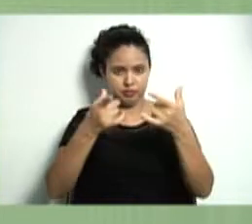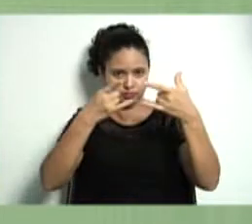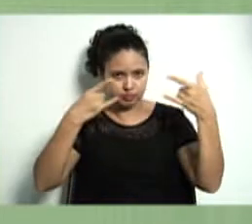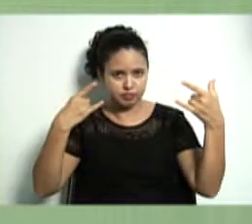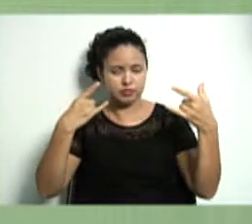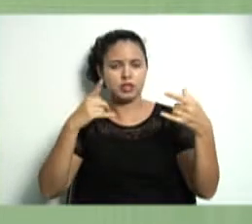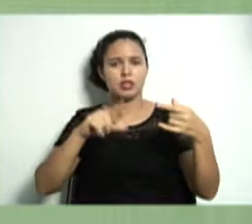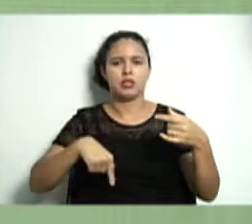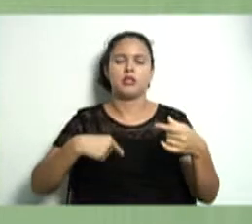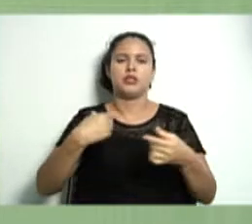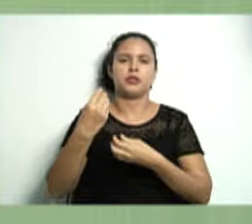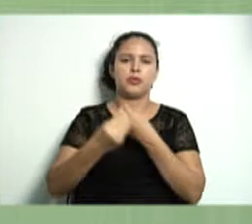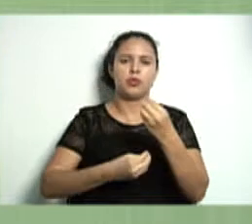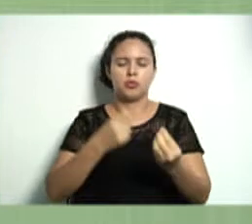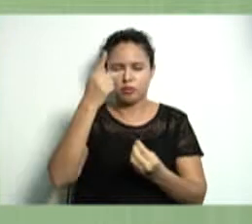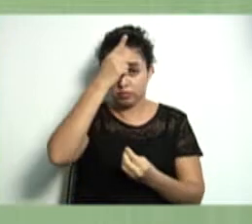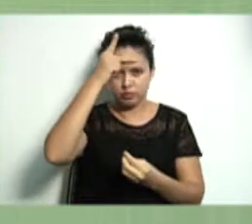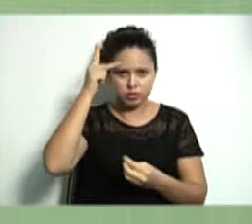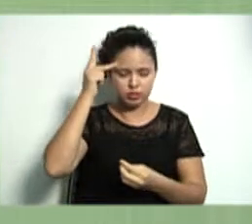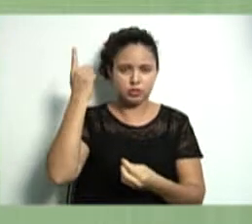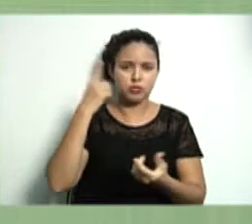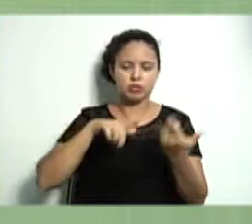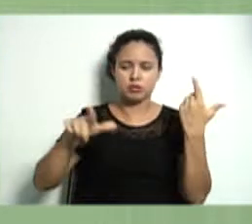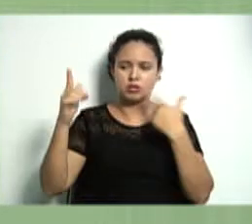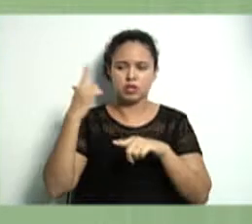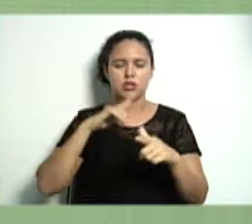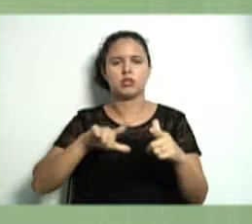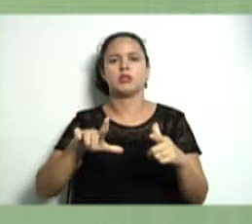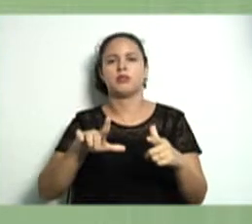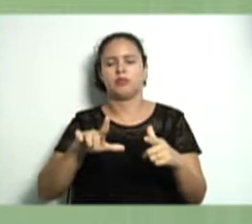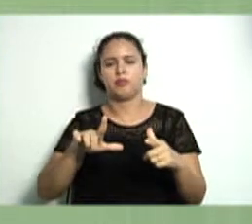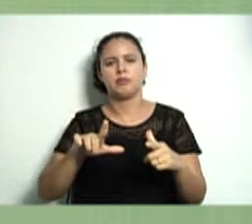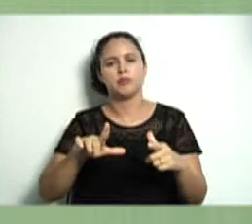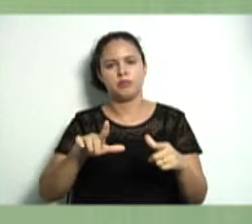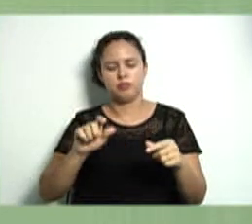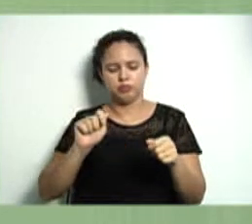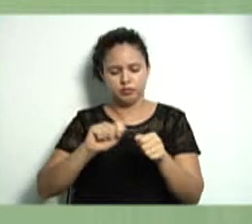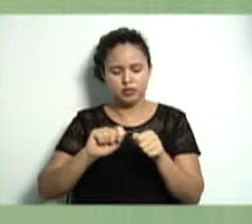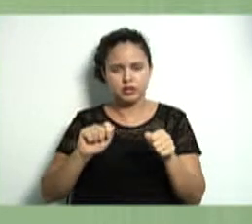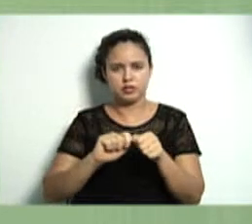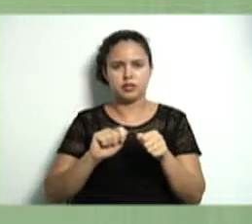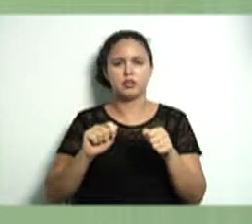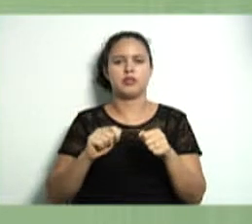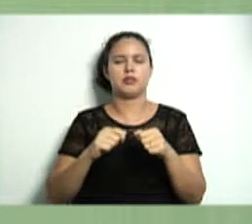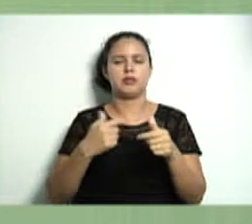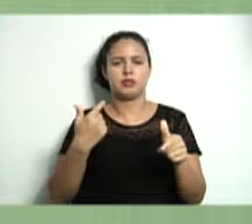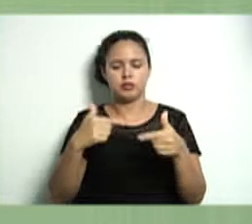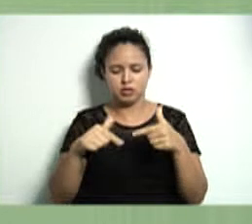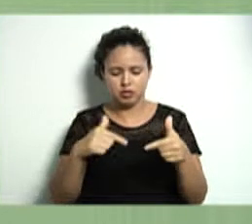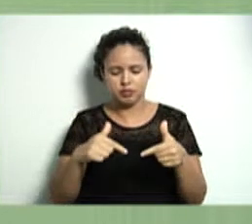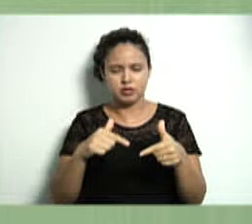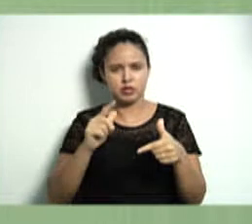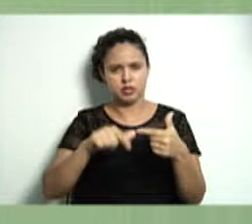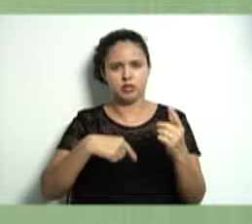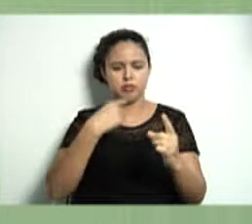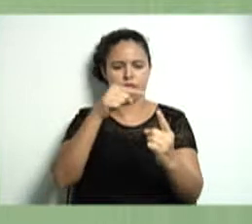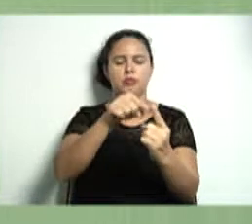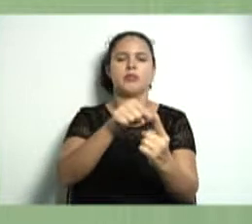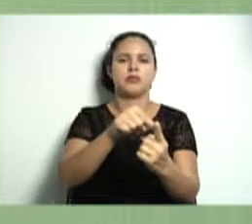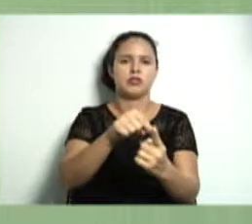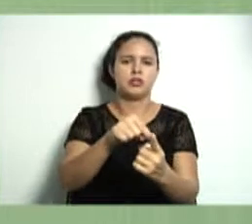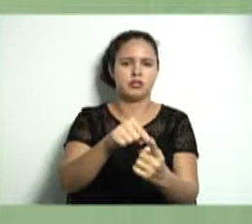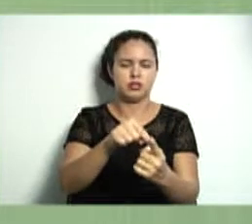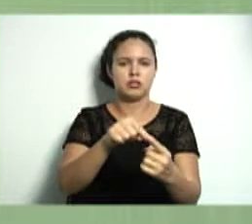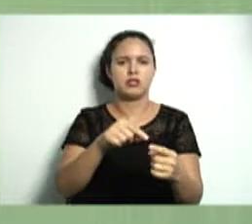pelo qual os homens produzem os bens de que necessitam. Aliás, o trabalho, né, ele é esse meio.